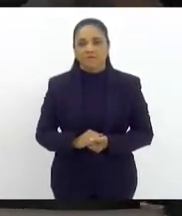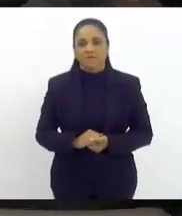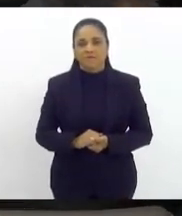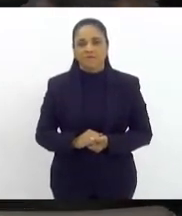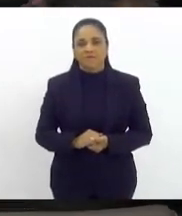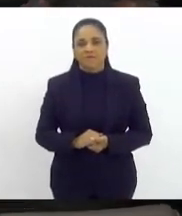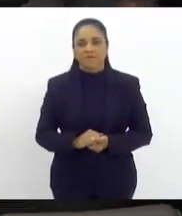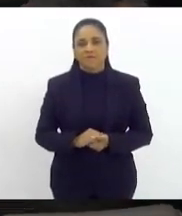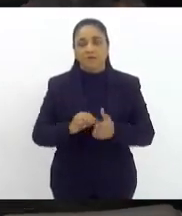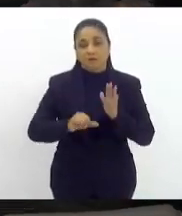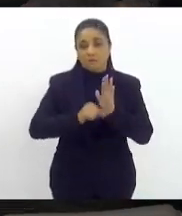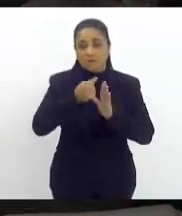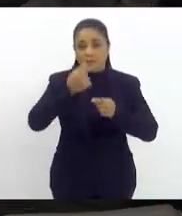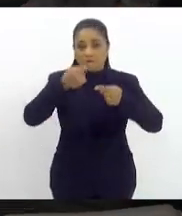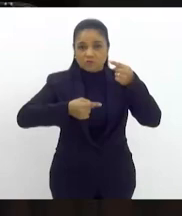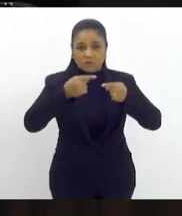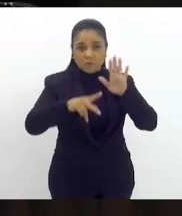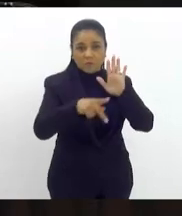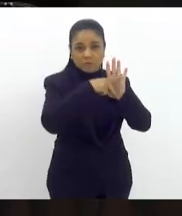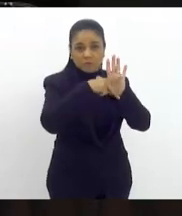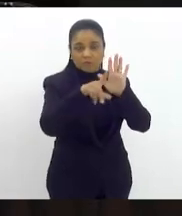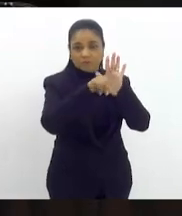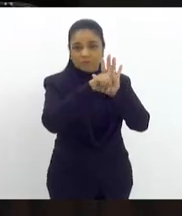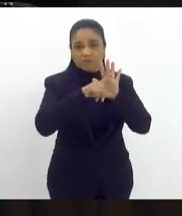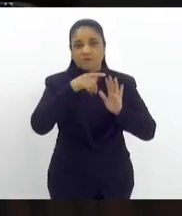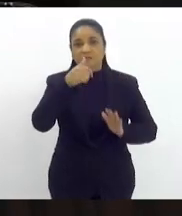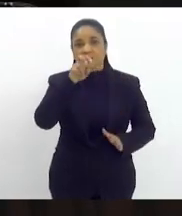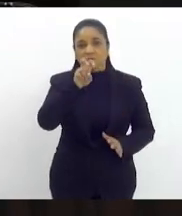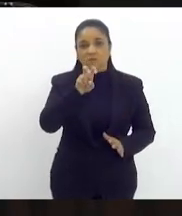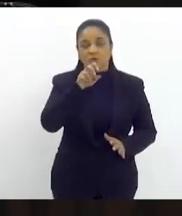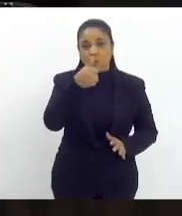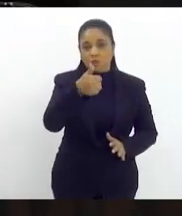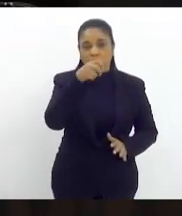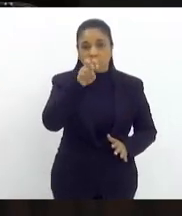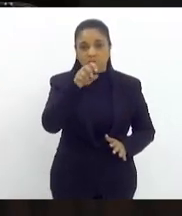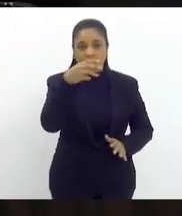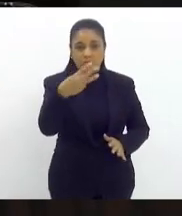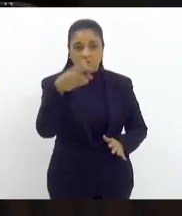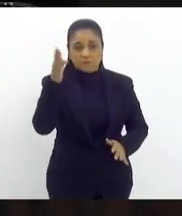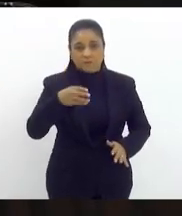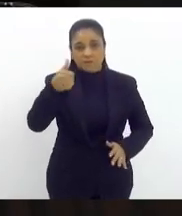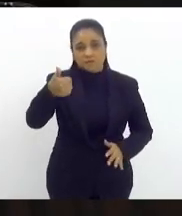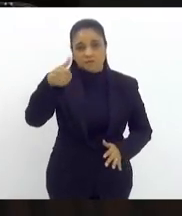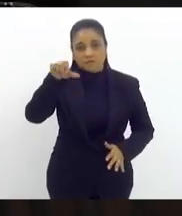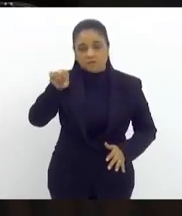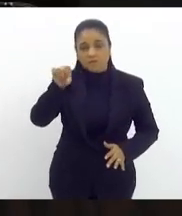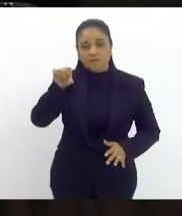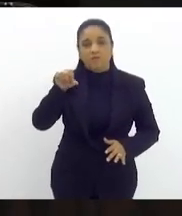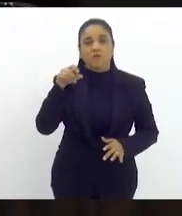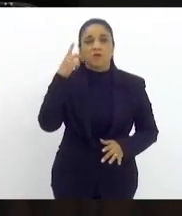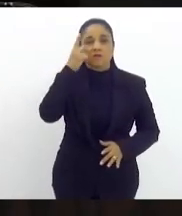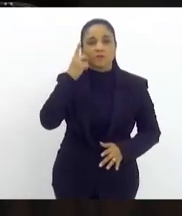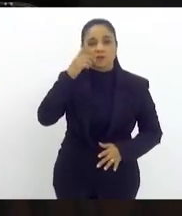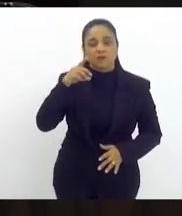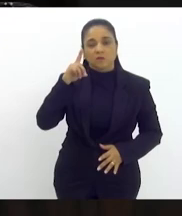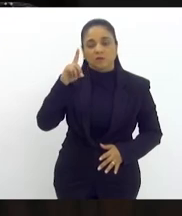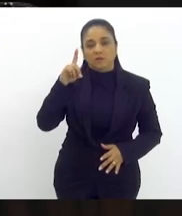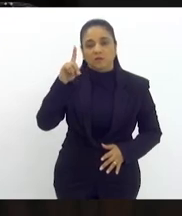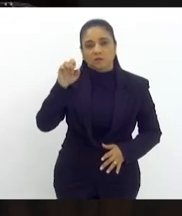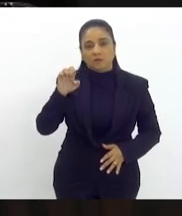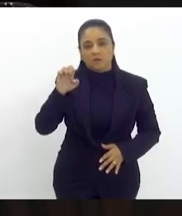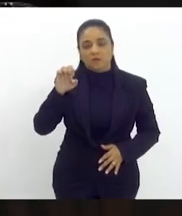Em primeira discussão, projeto de lei 153, barra 2019, de autoria do deputado Deudalto, que